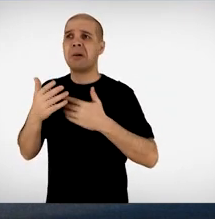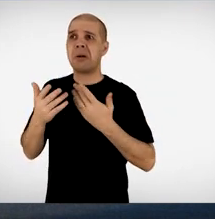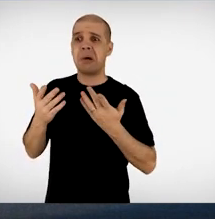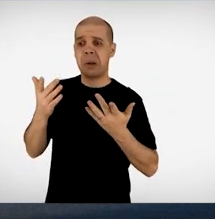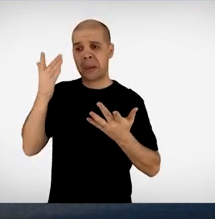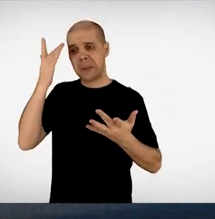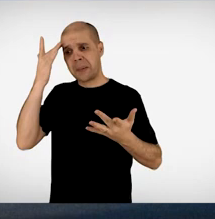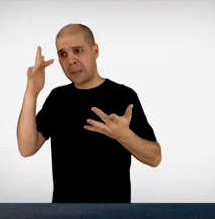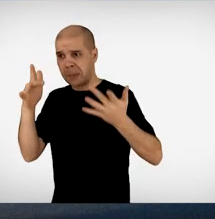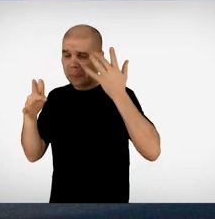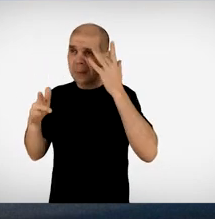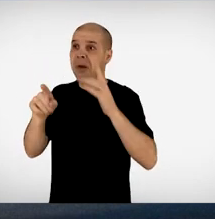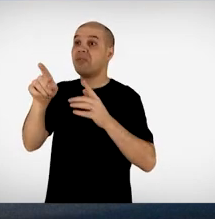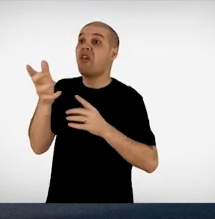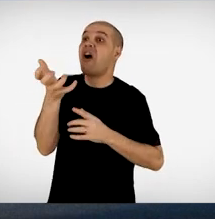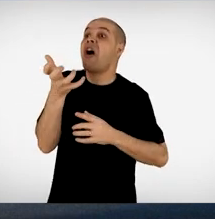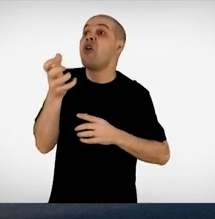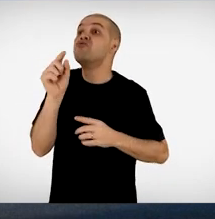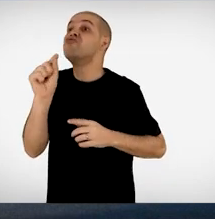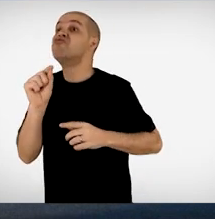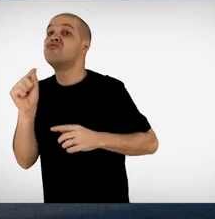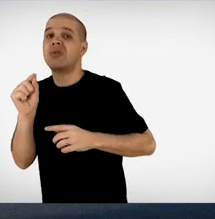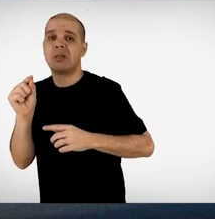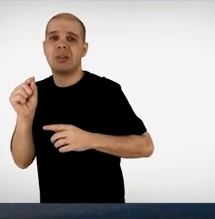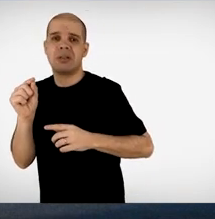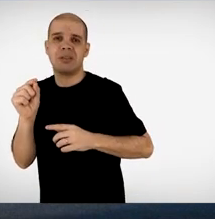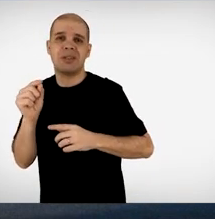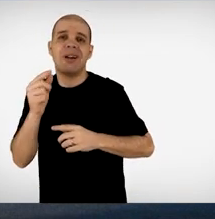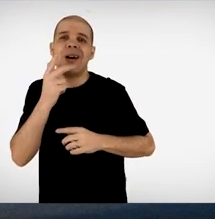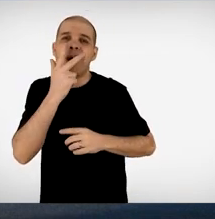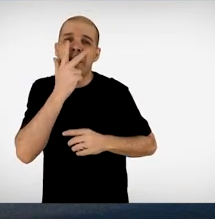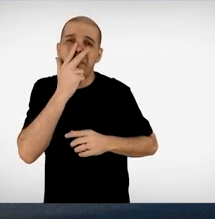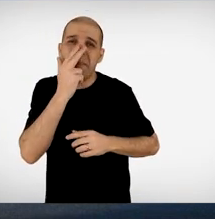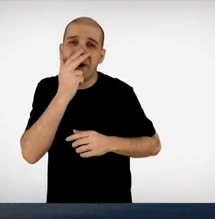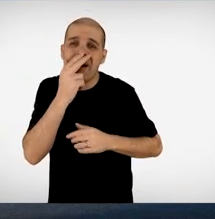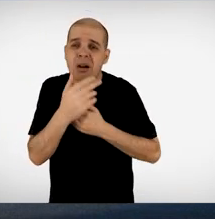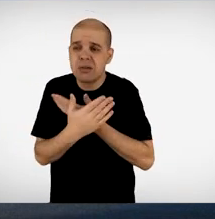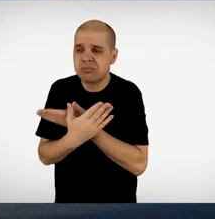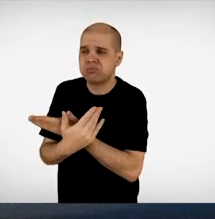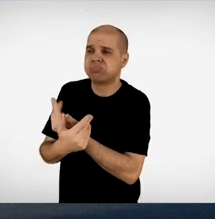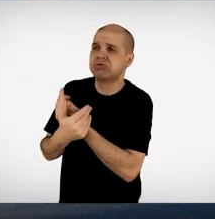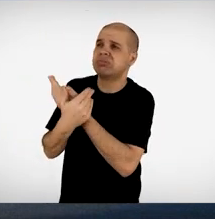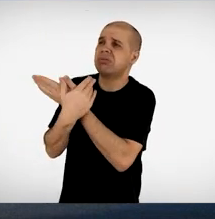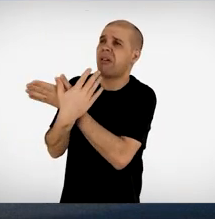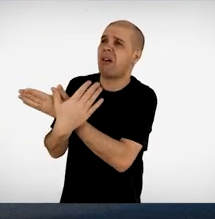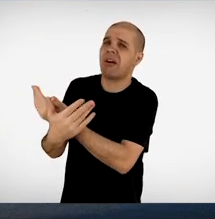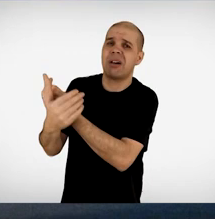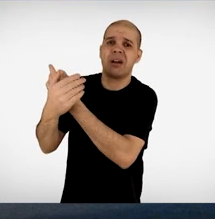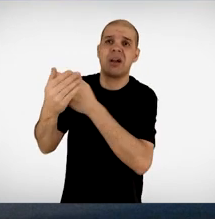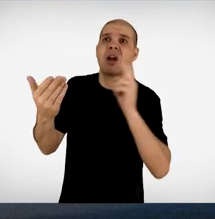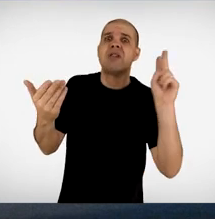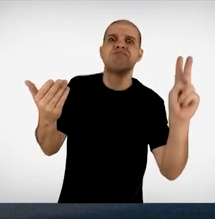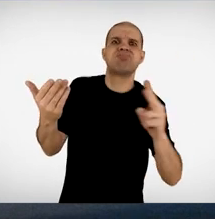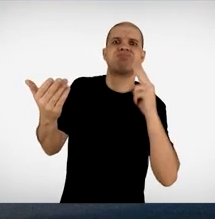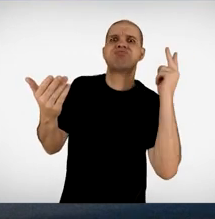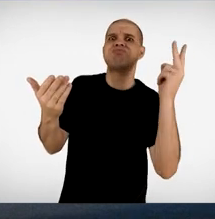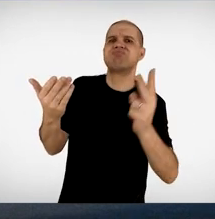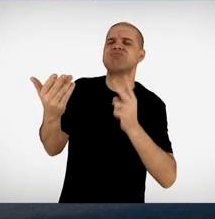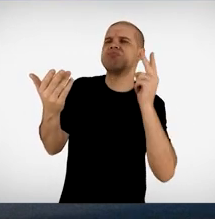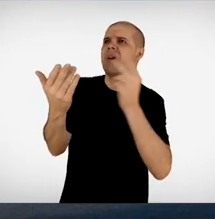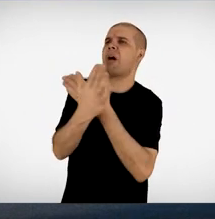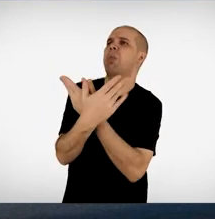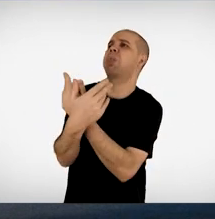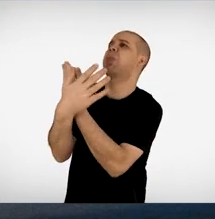como borboletas ao vento e são mostradas como levianas e inconsistentes. Aí depois eu fico pensando, será que